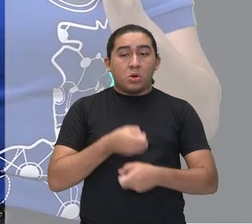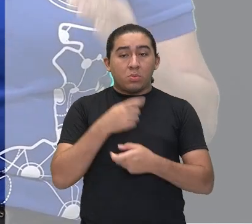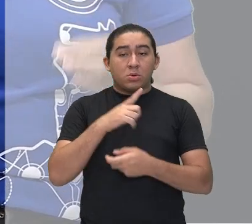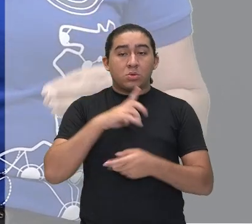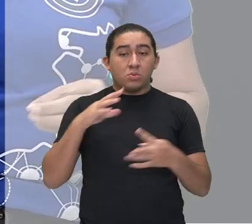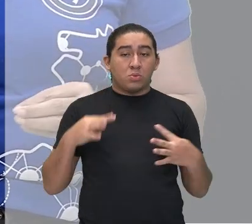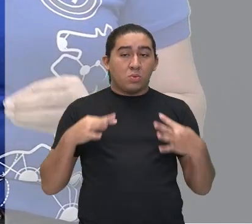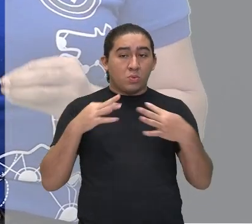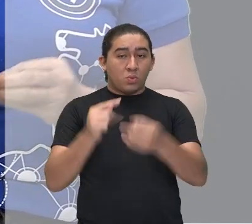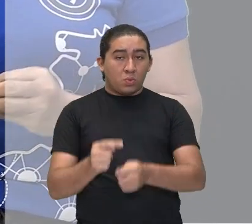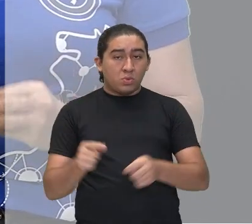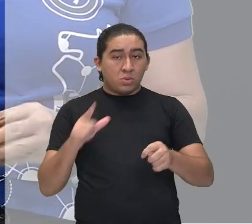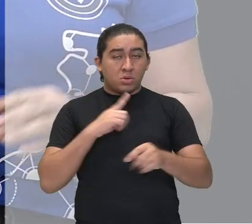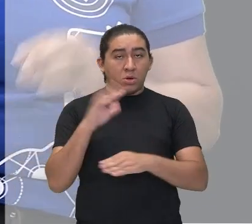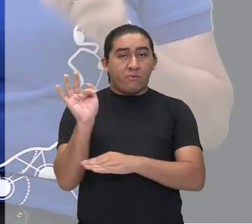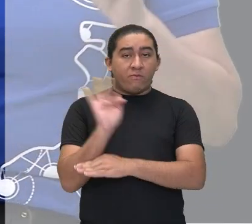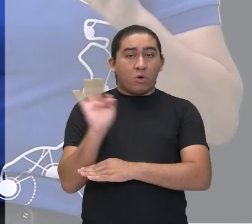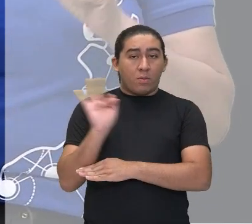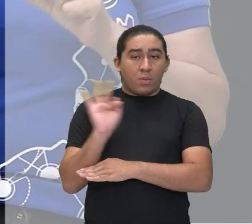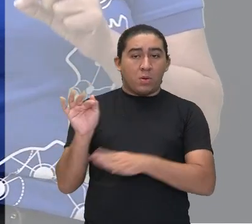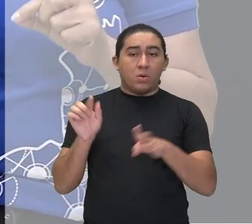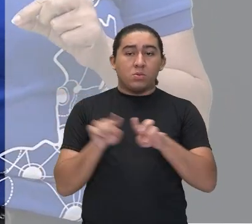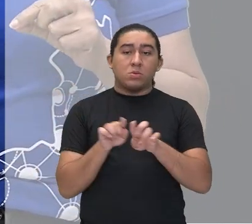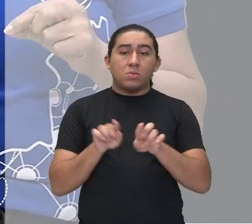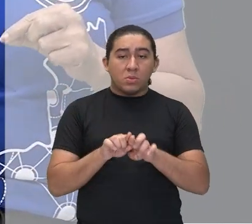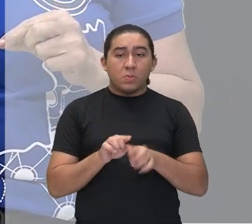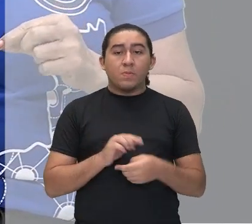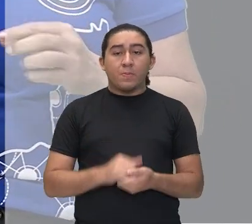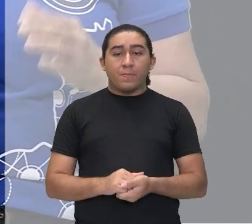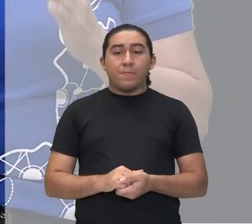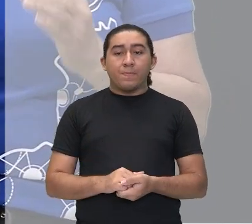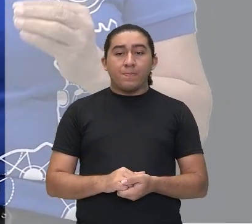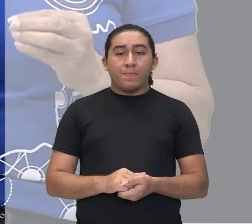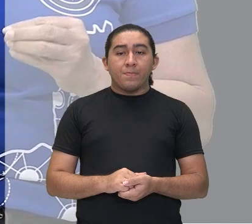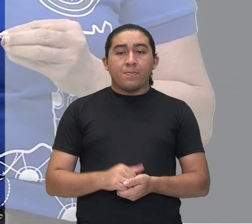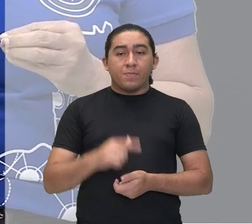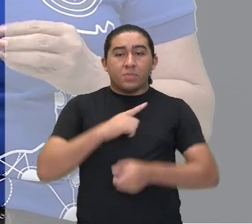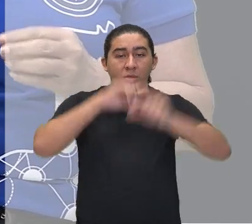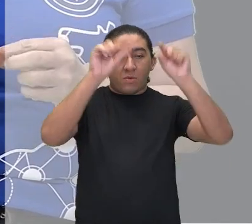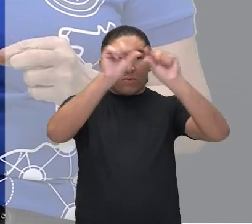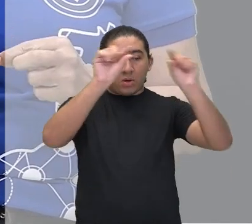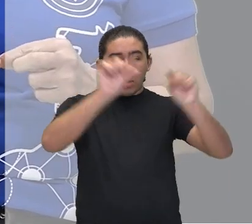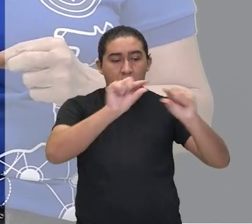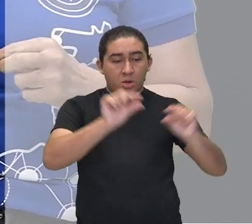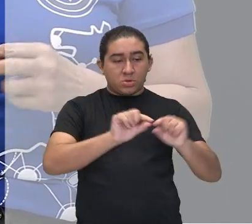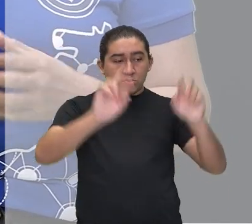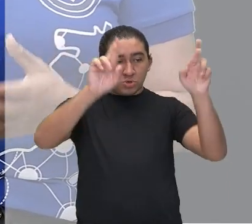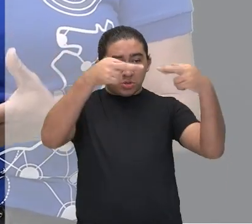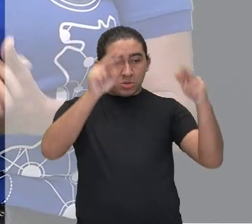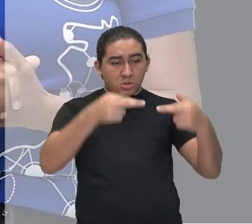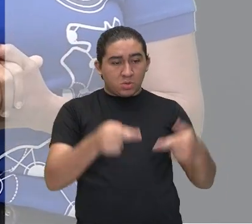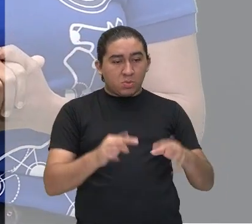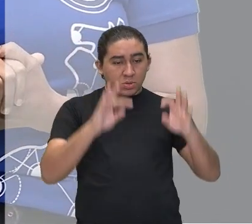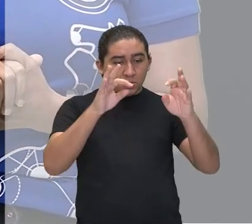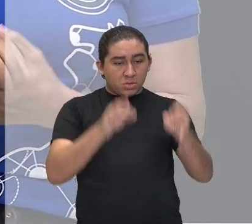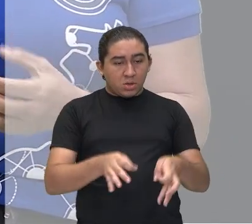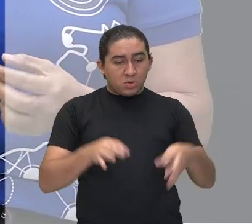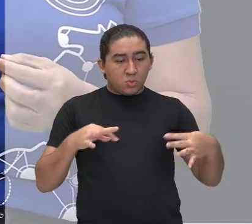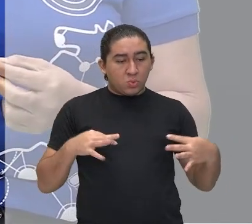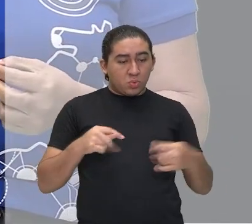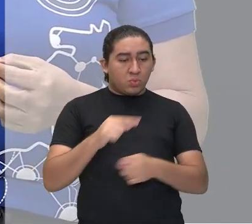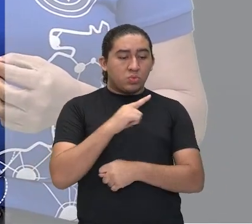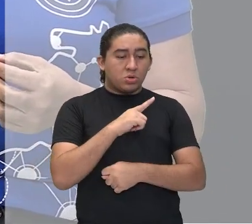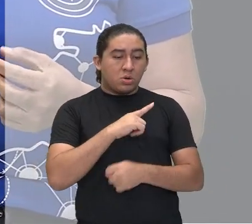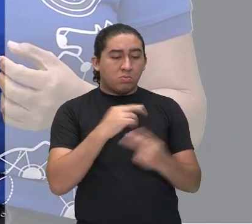toda aquela formalidade, tinha os versos, tudo certinho, né? Todos com o